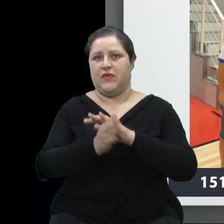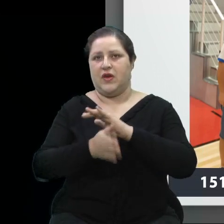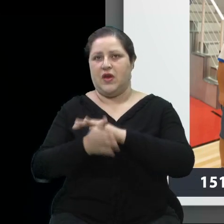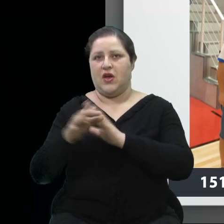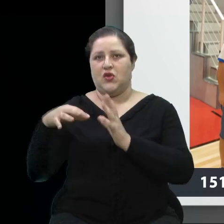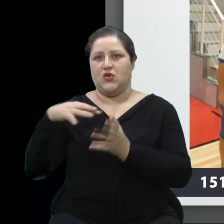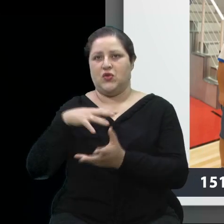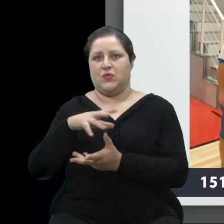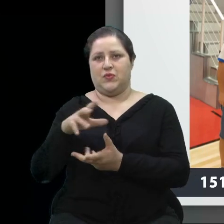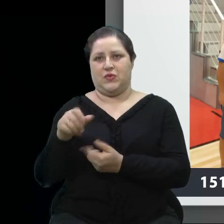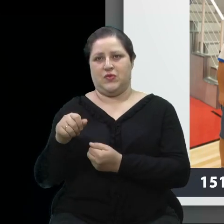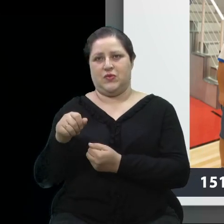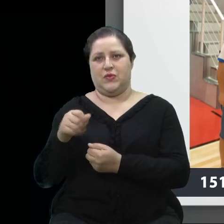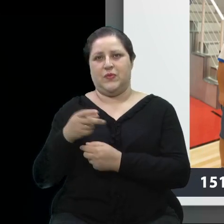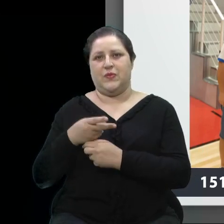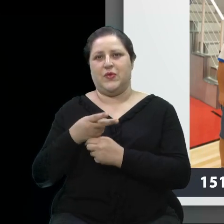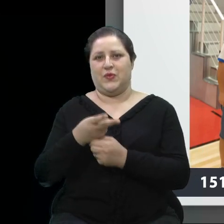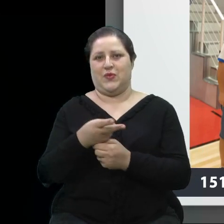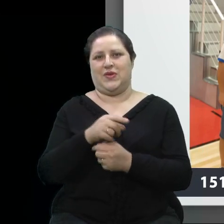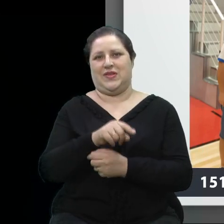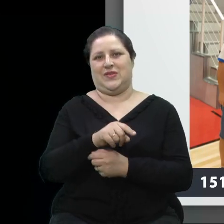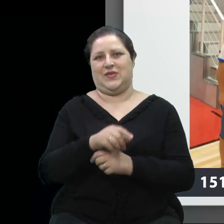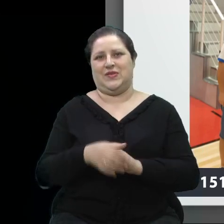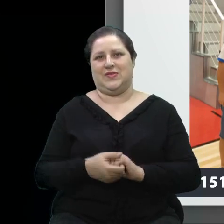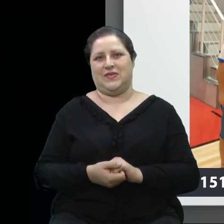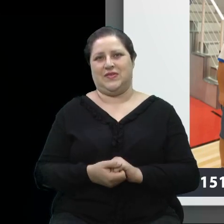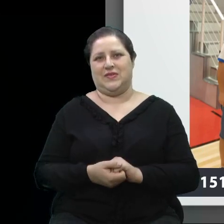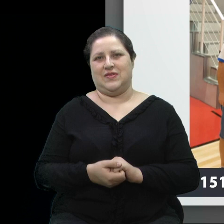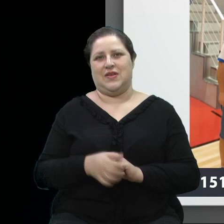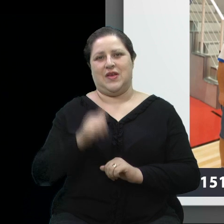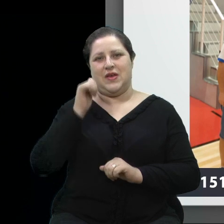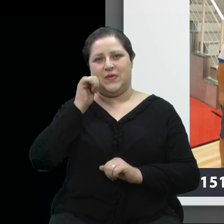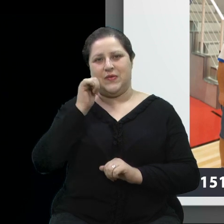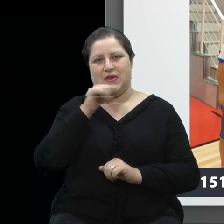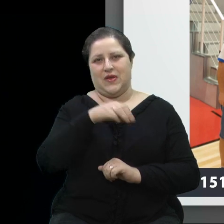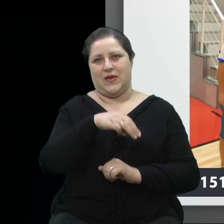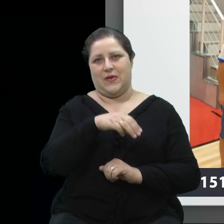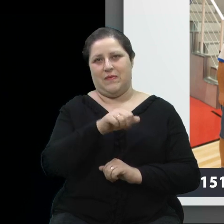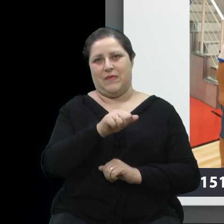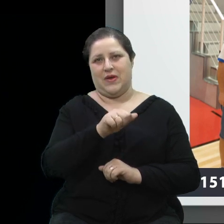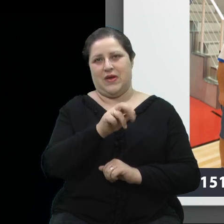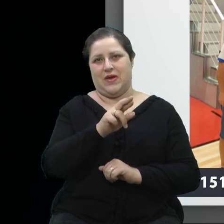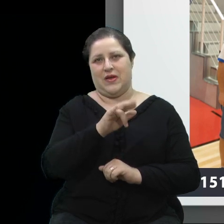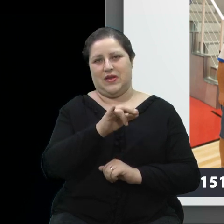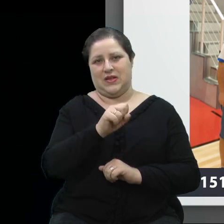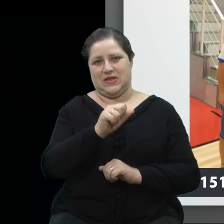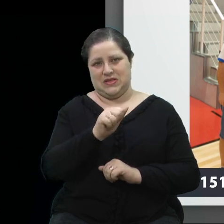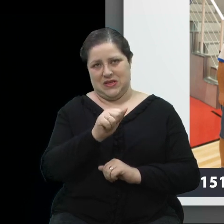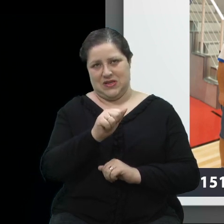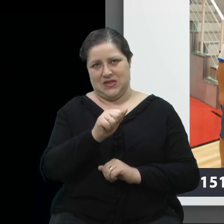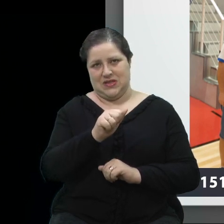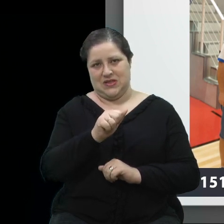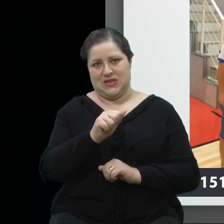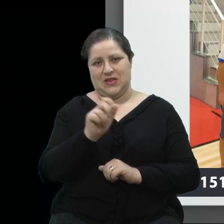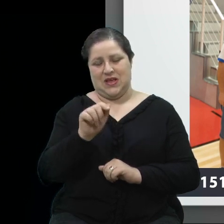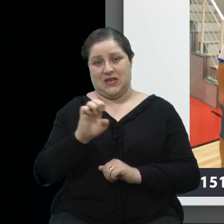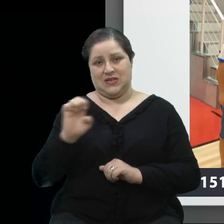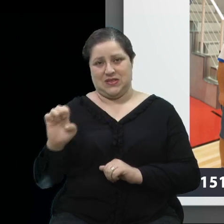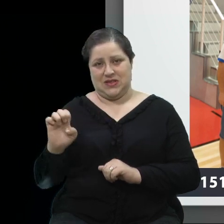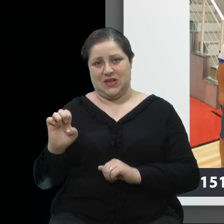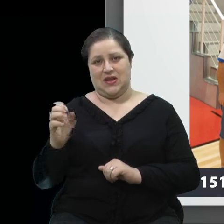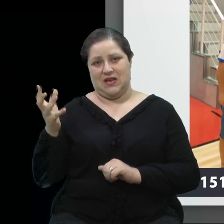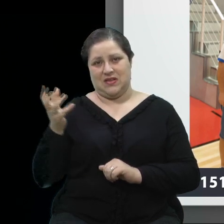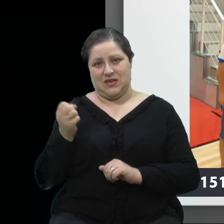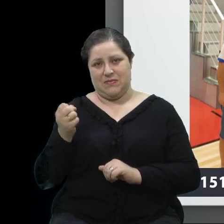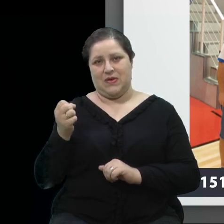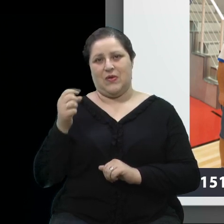inteiro buscando isso, né? A Marisa e o Maurício, a Marisa na foto da esquerda, nos recebeu lá em São Paulo, também